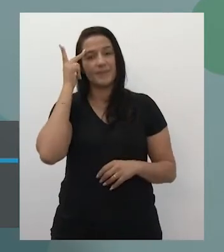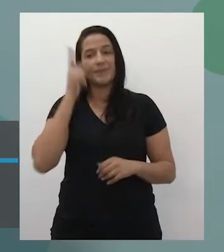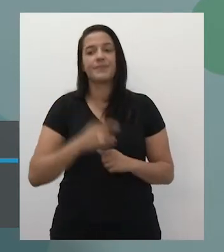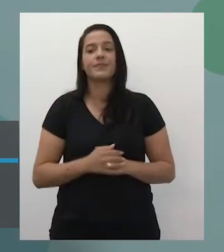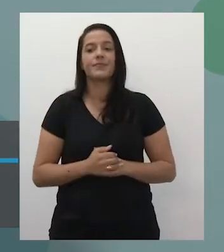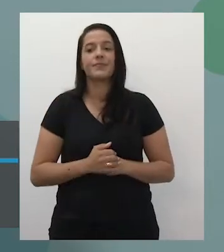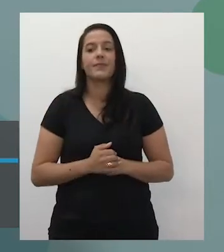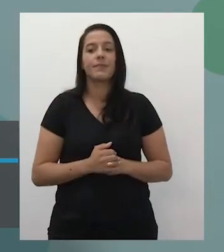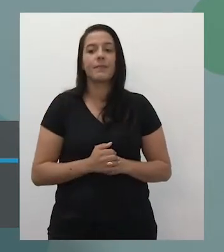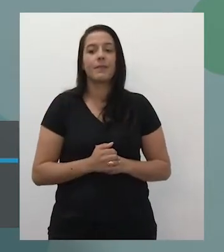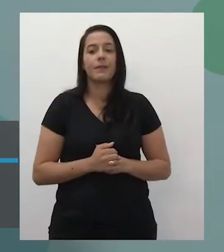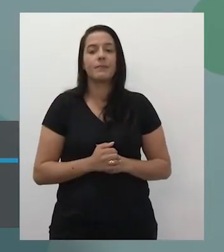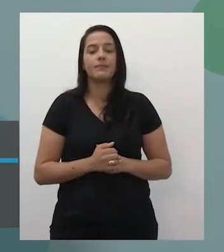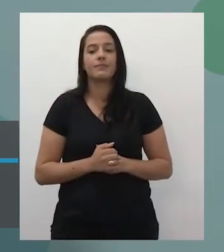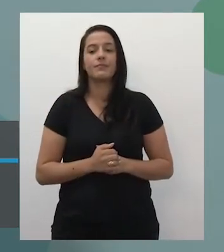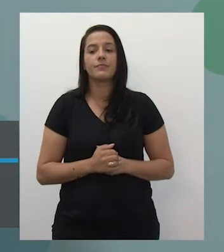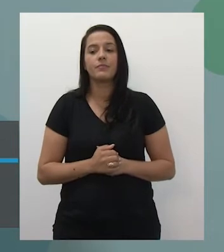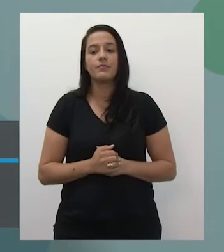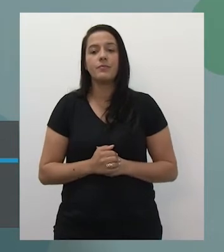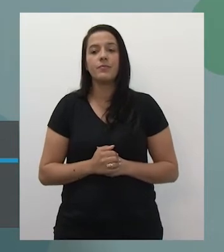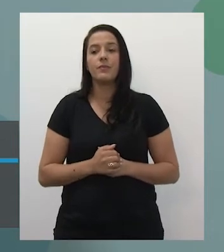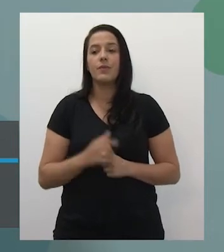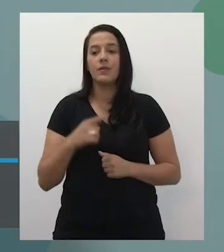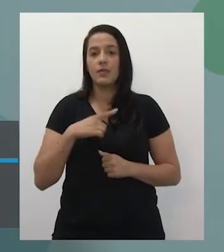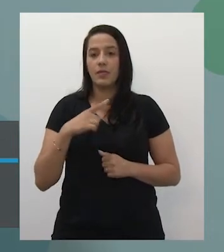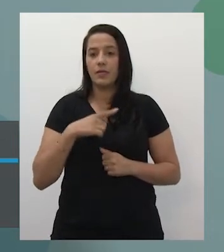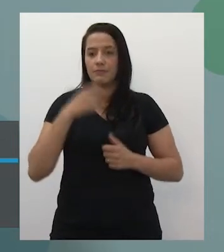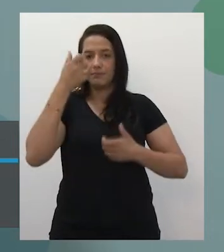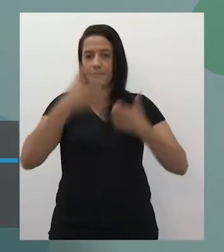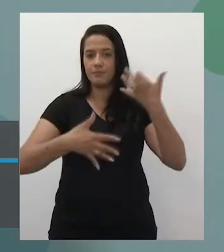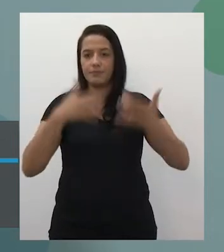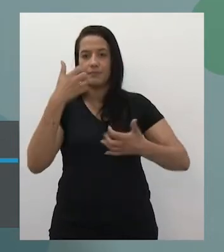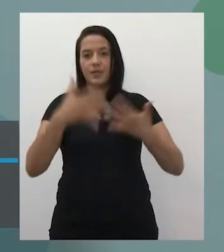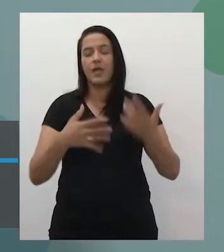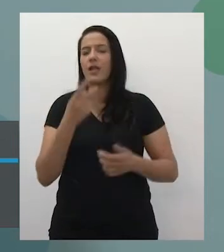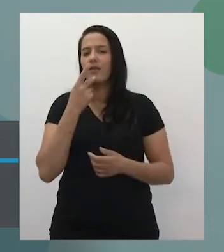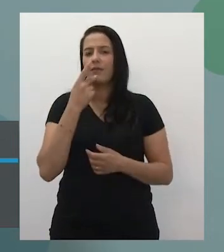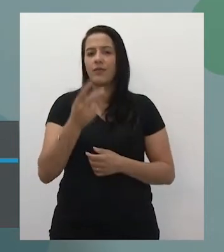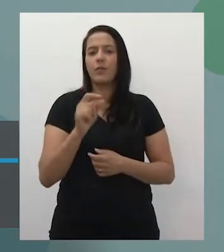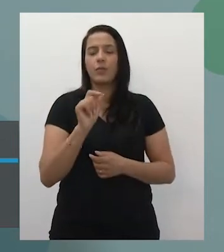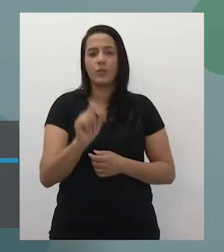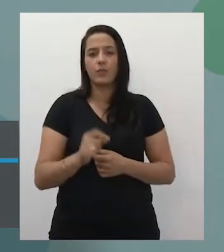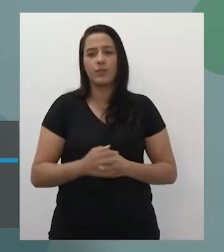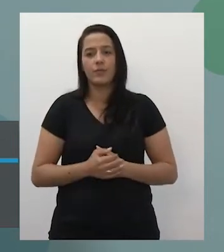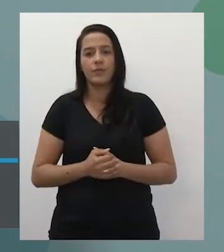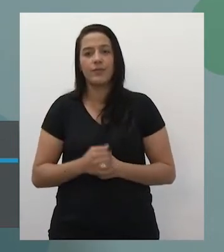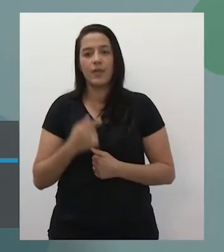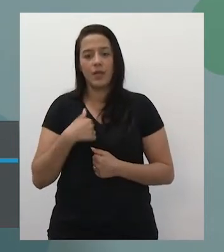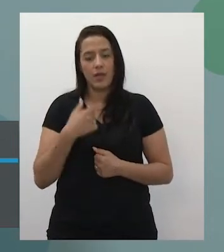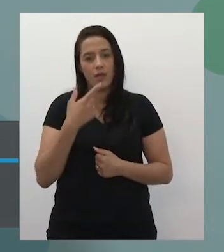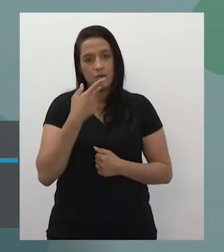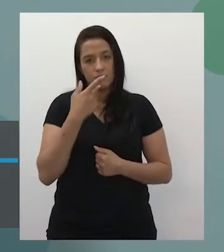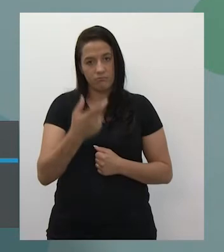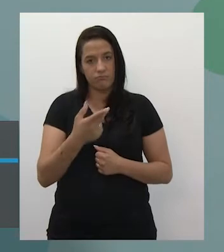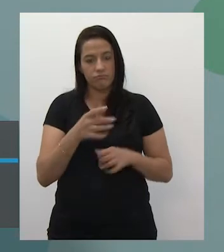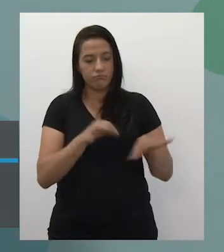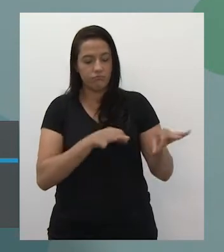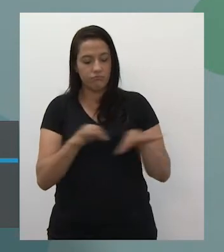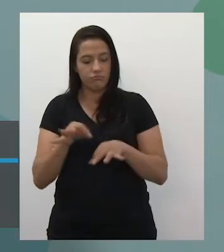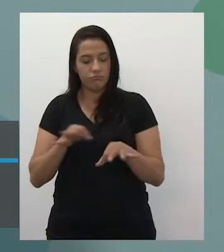ela fala que é imprescindível organizar o tempo, né. Então, realmente, cuidar do reloginho é alguma coisa, sem dúvida,